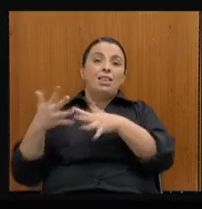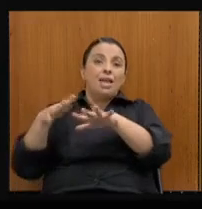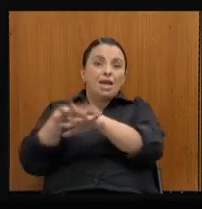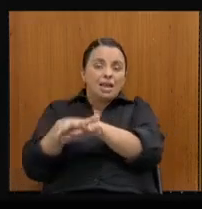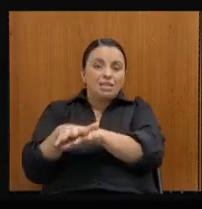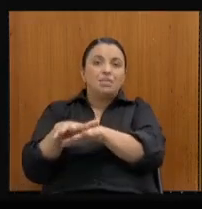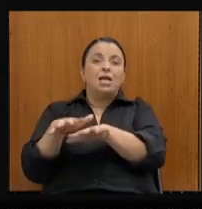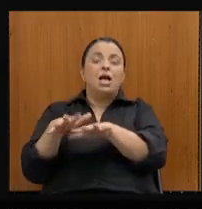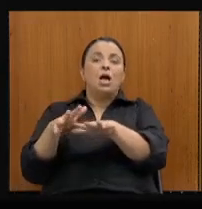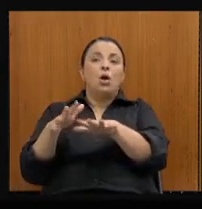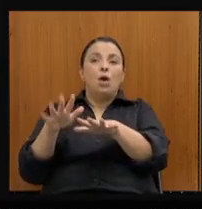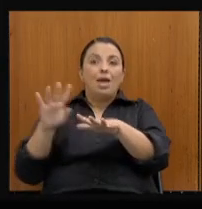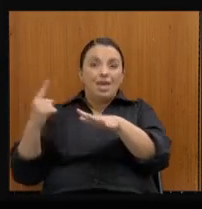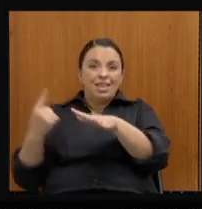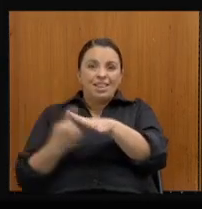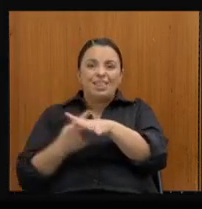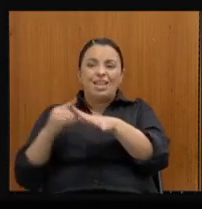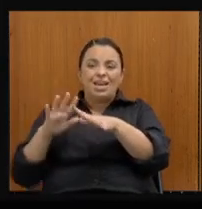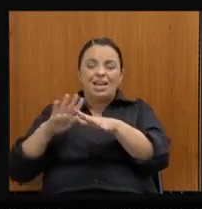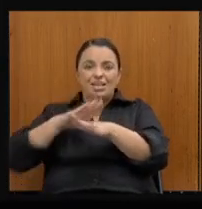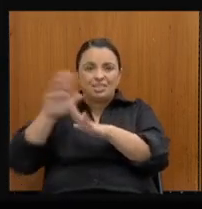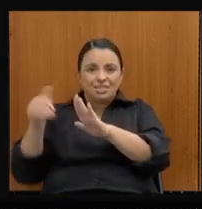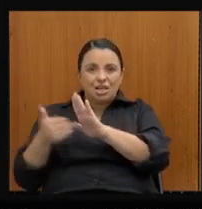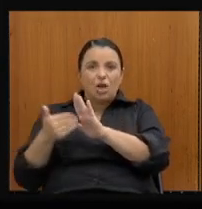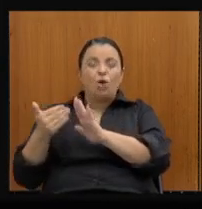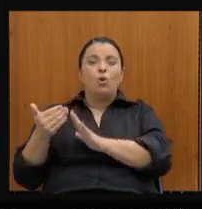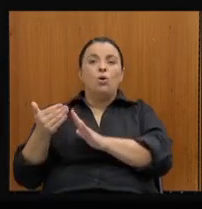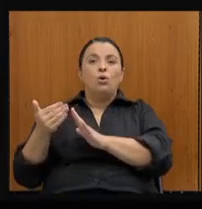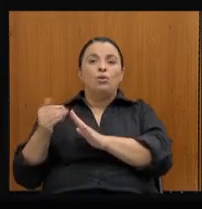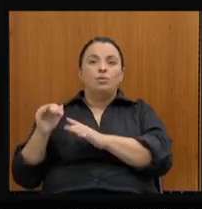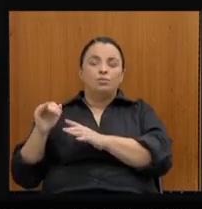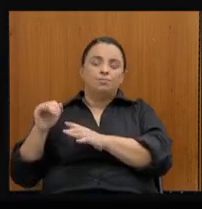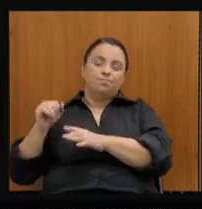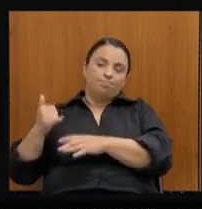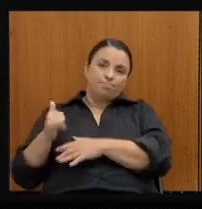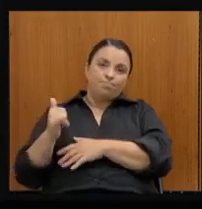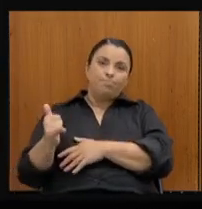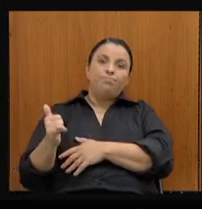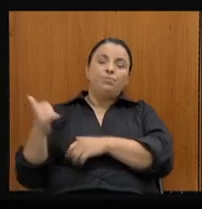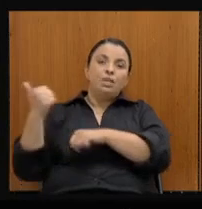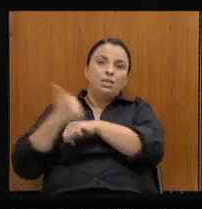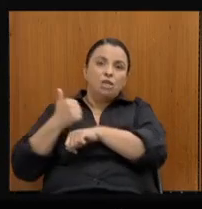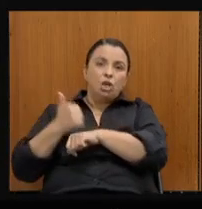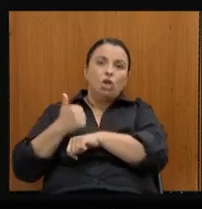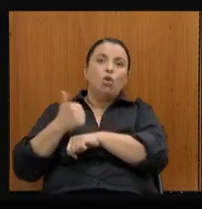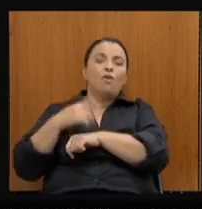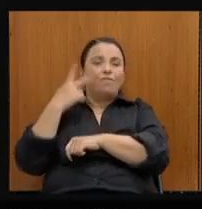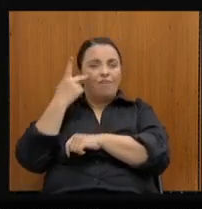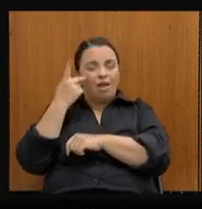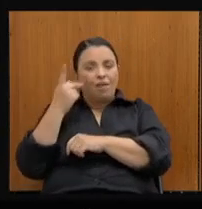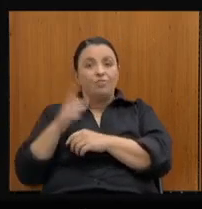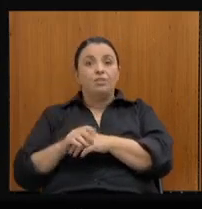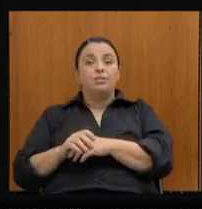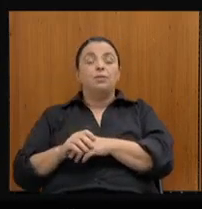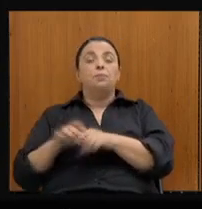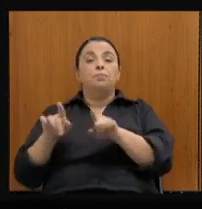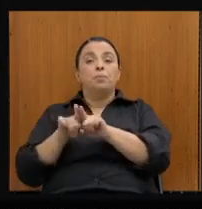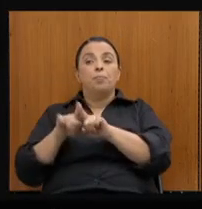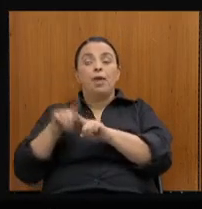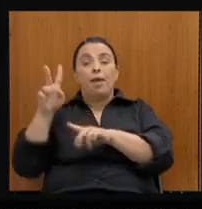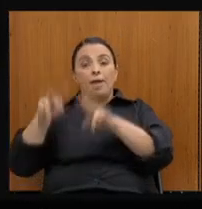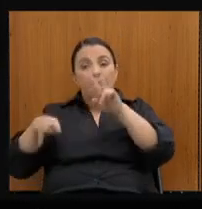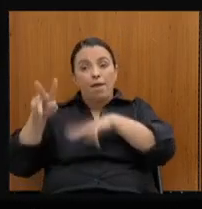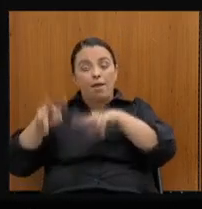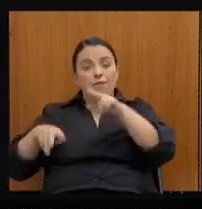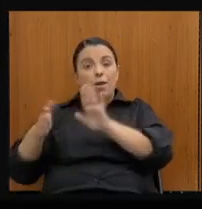de um plano de desenvolvimento do hidrogénio revisitar talvez a proposta de criação da